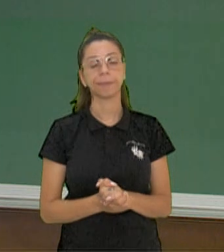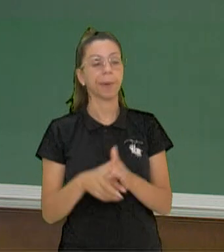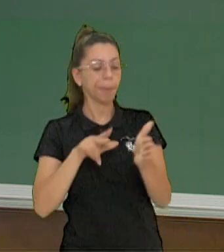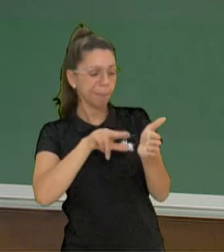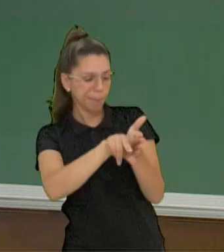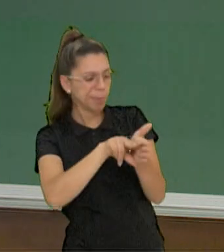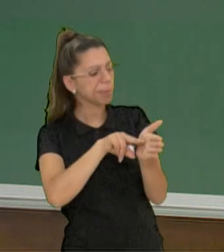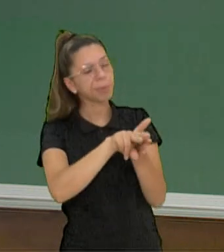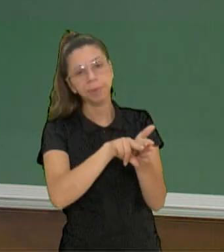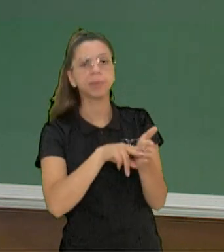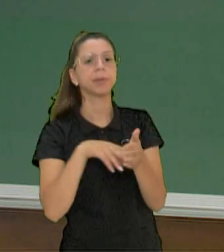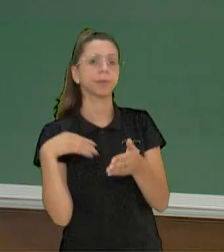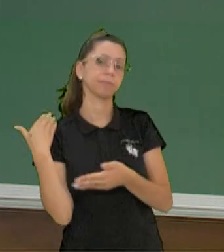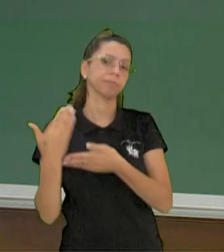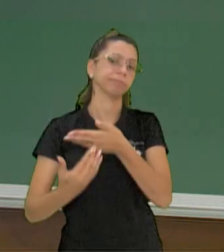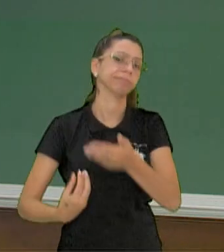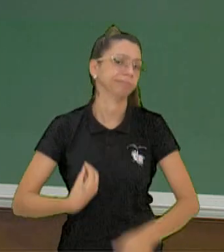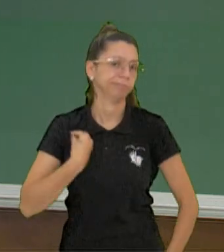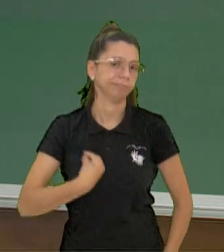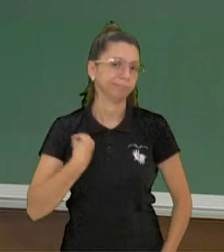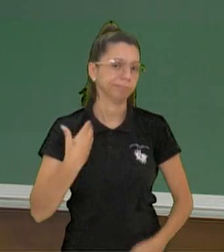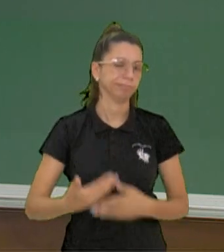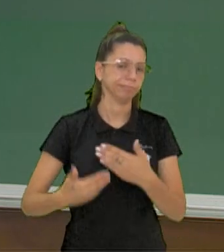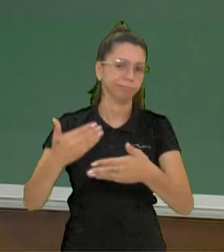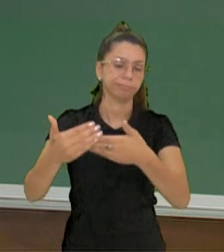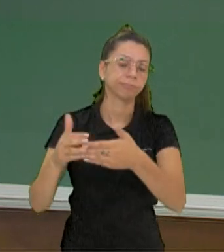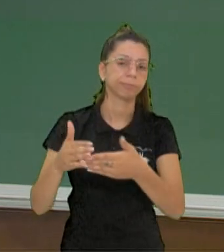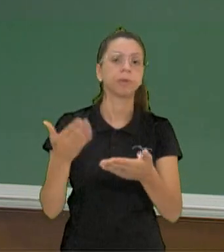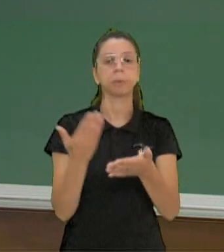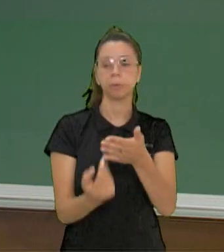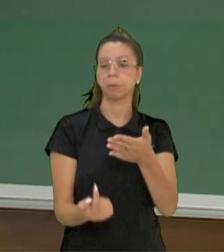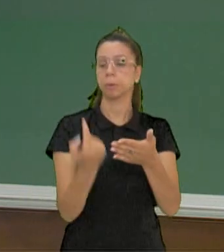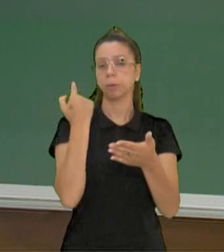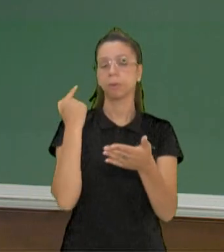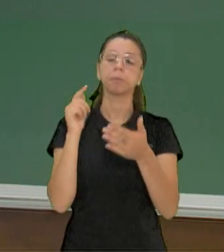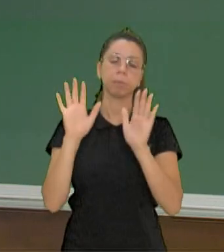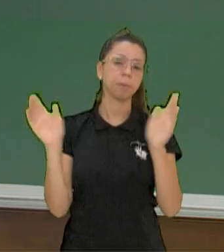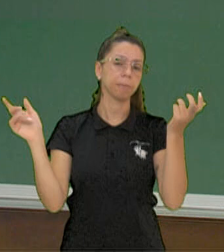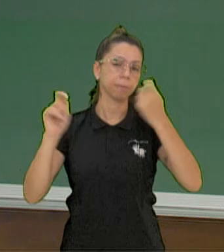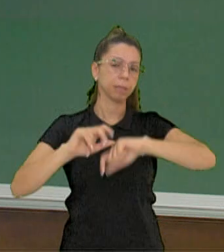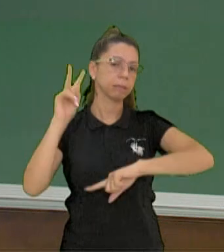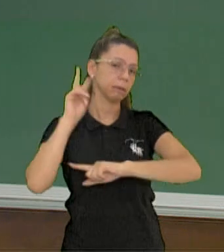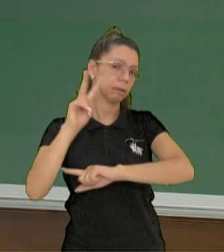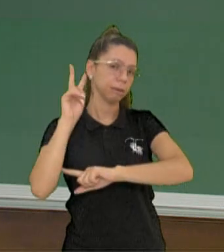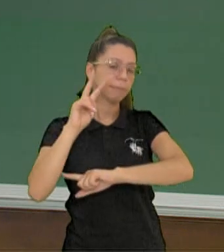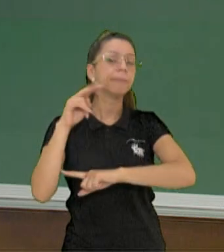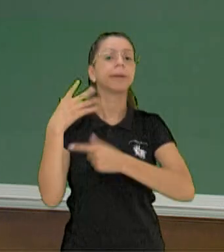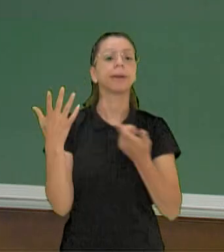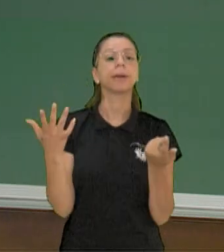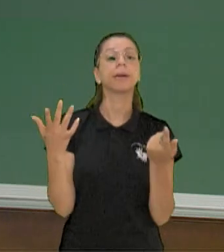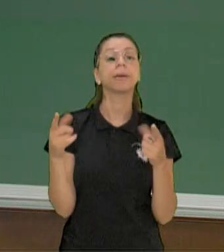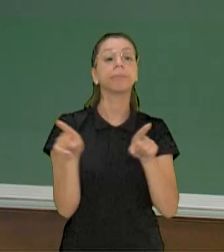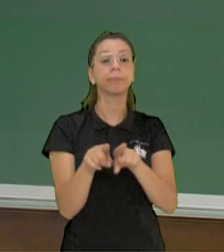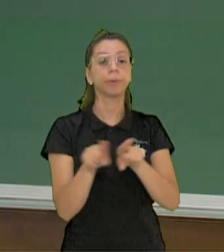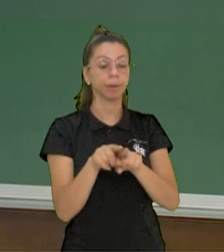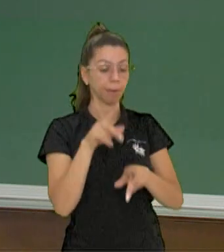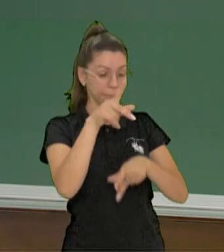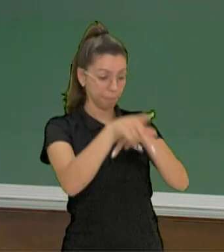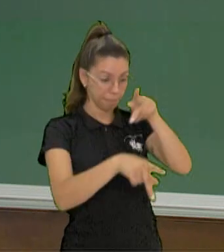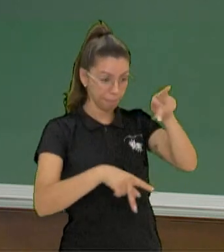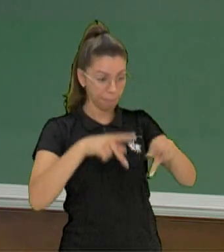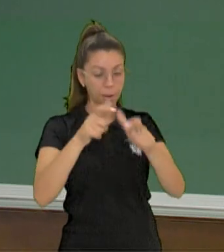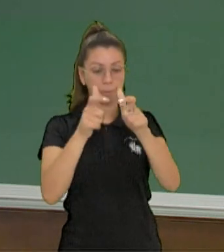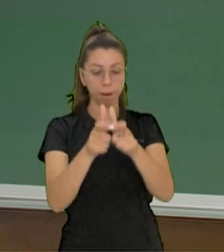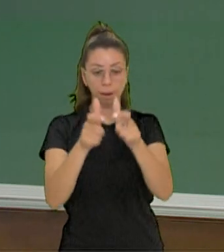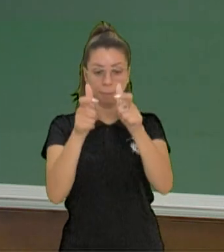já falamos, né, reprodução, a gente já falou disso em outras aulas, mas vale a pena que a gente retomar, né, população, crescimento populacional,